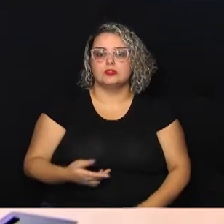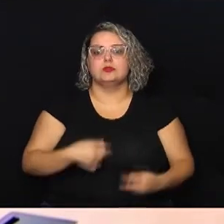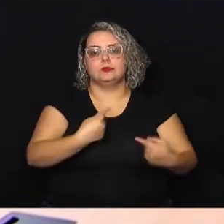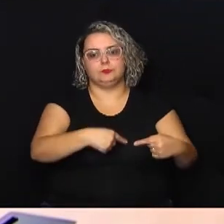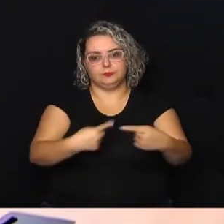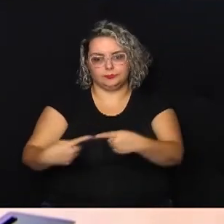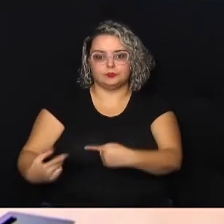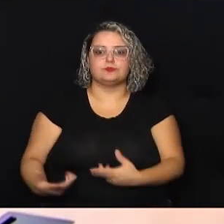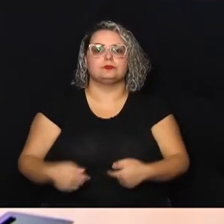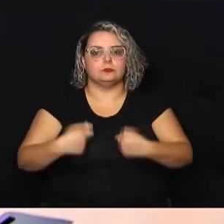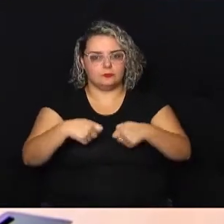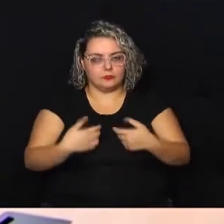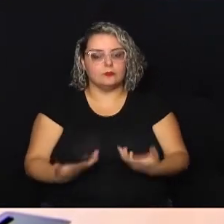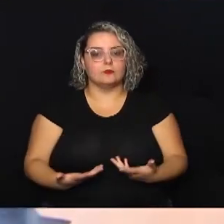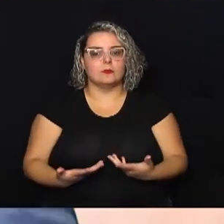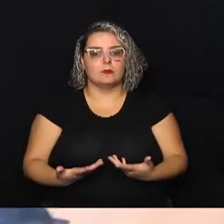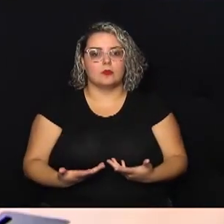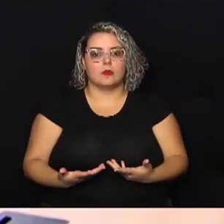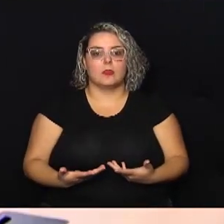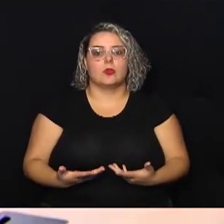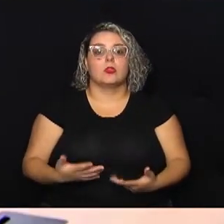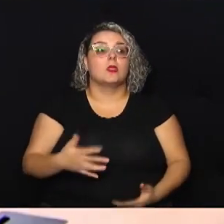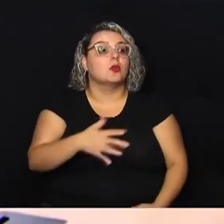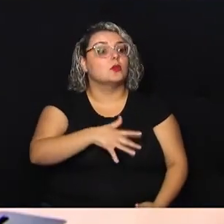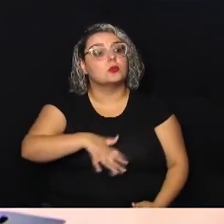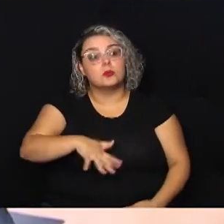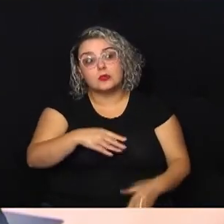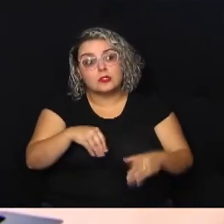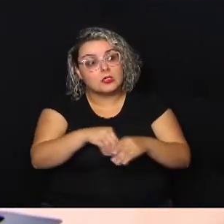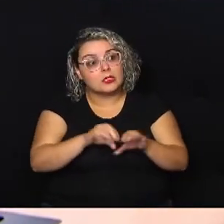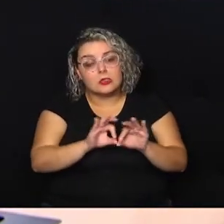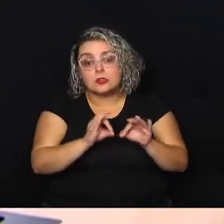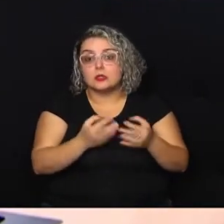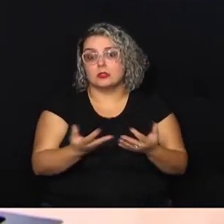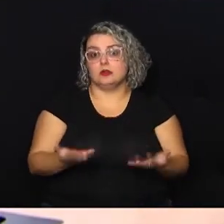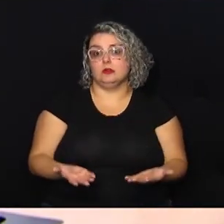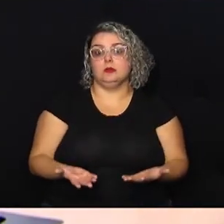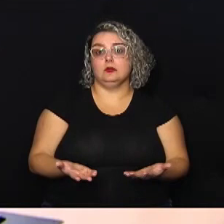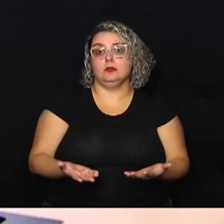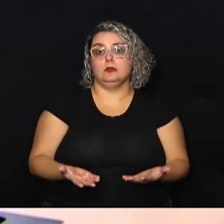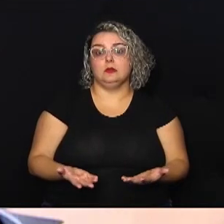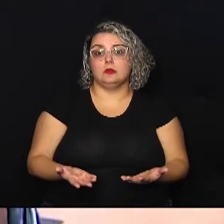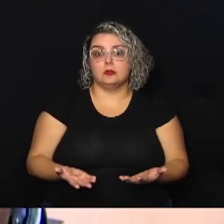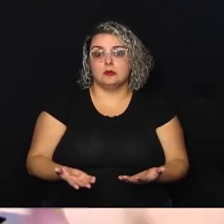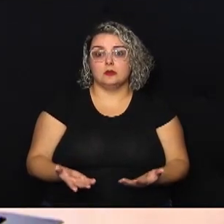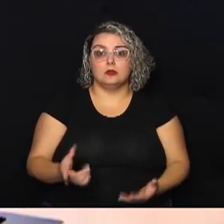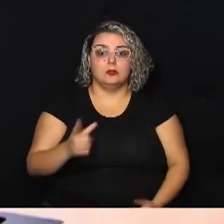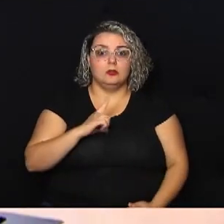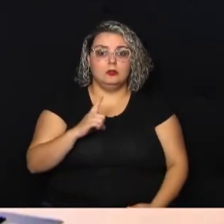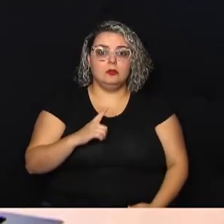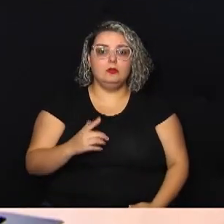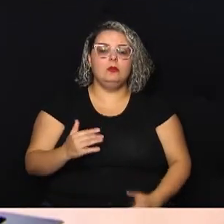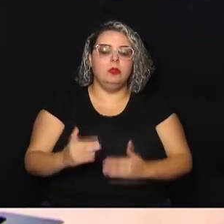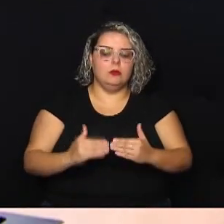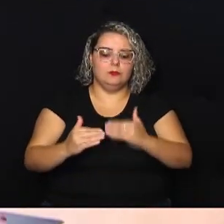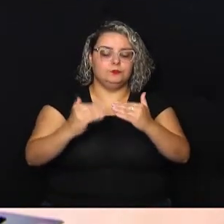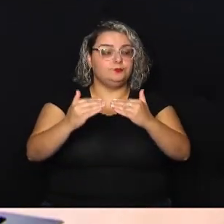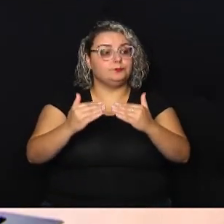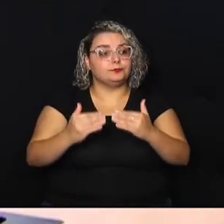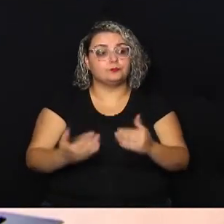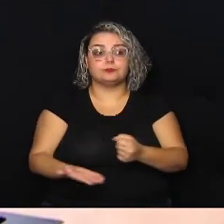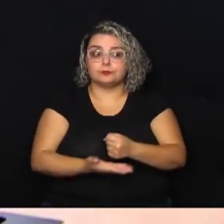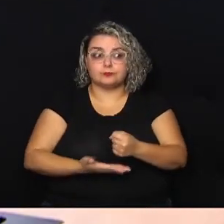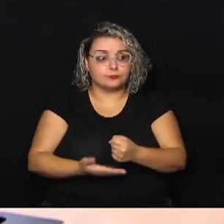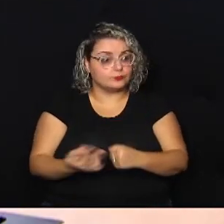debatido no ambiente familiar, num ambiente em que você cresceu com os princípios e